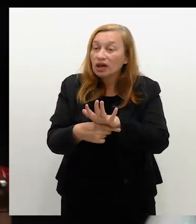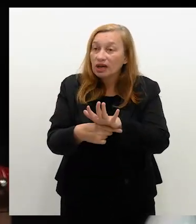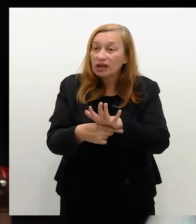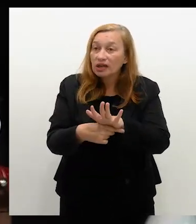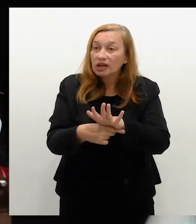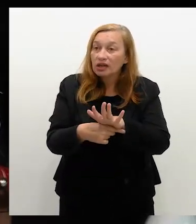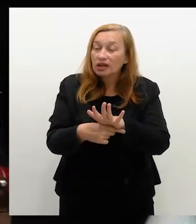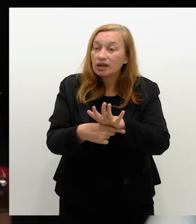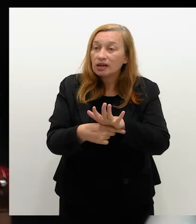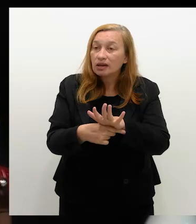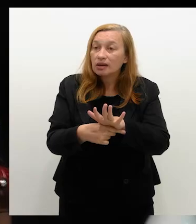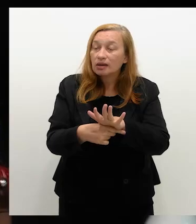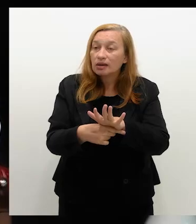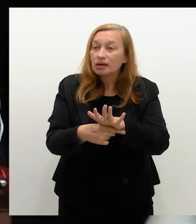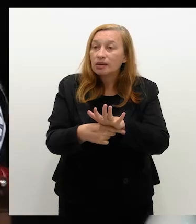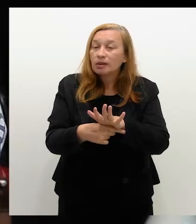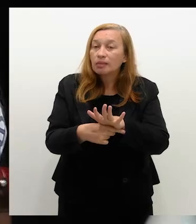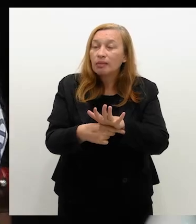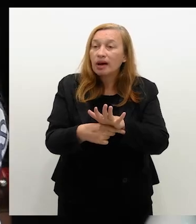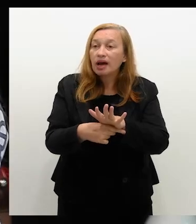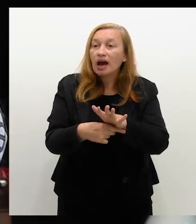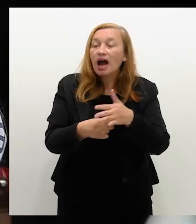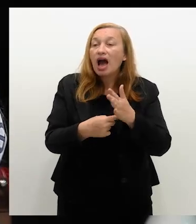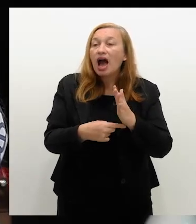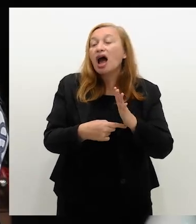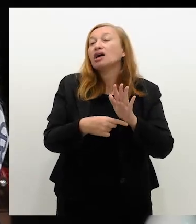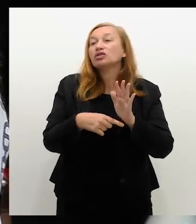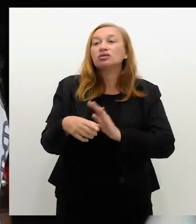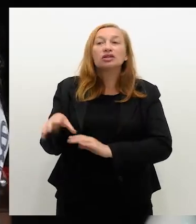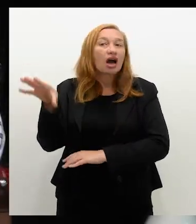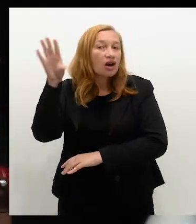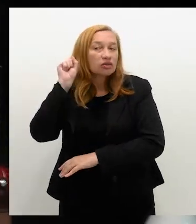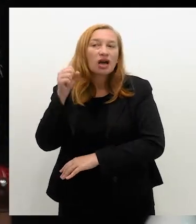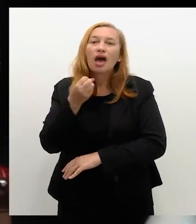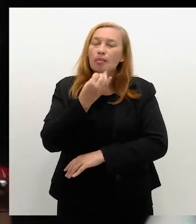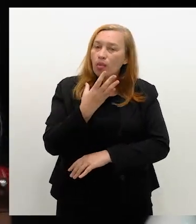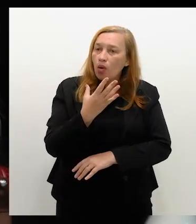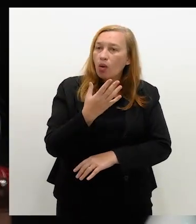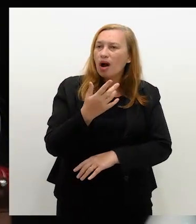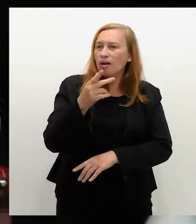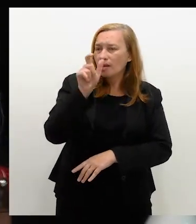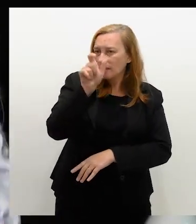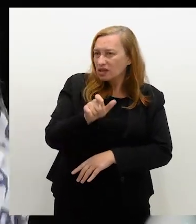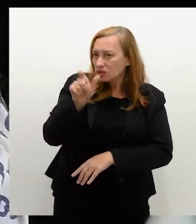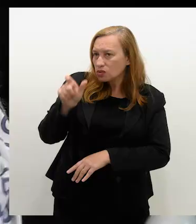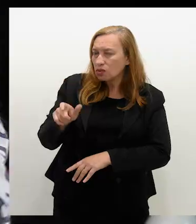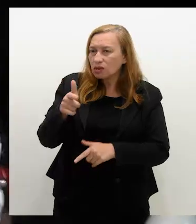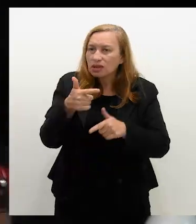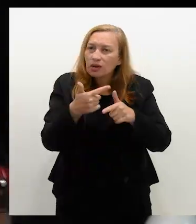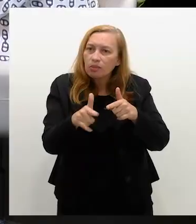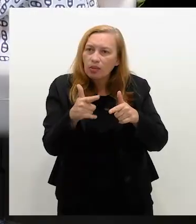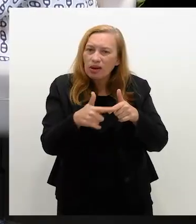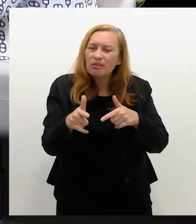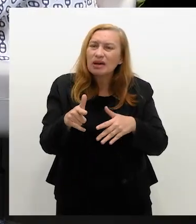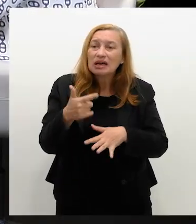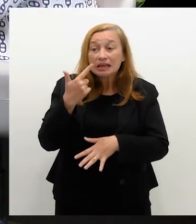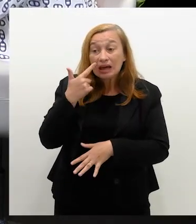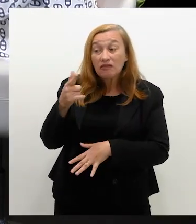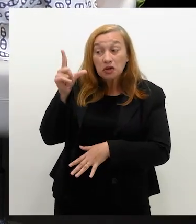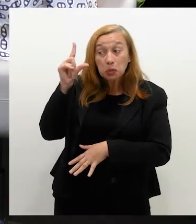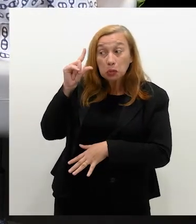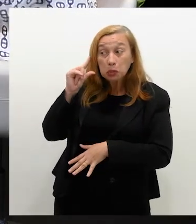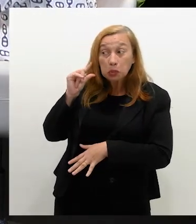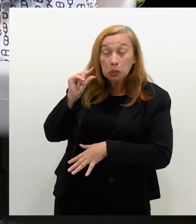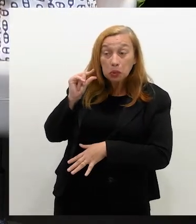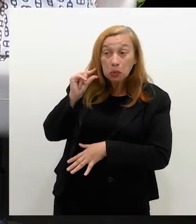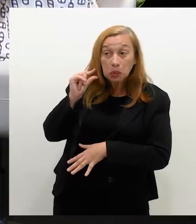restituição auditiva? Quer dizer, é um silêncio com a natureza? É bom, então, uma pessoa que está com problemas e está vendo um declínio da sua audição